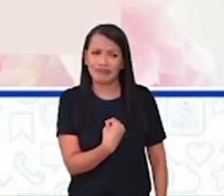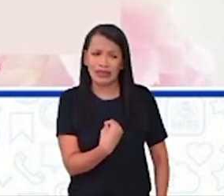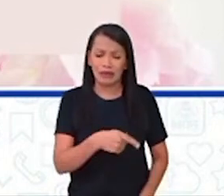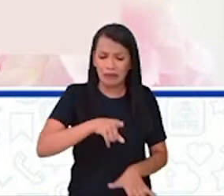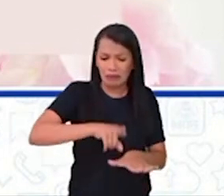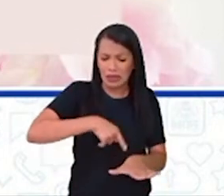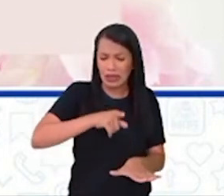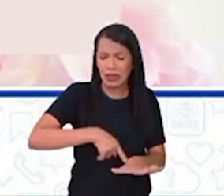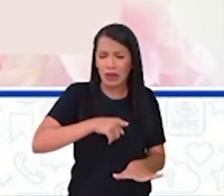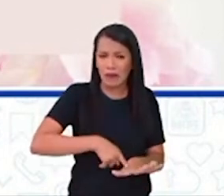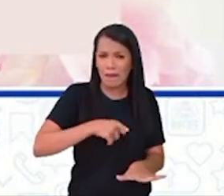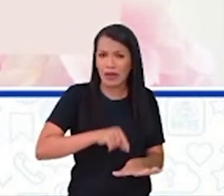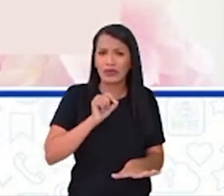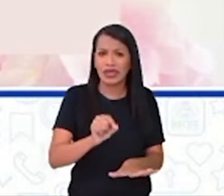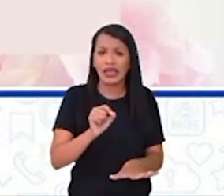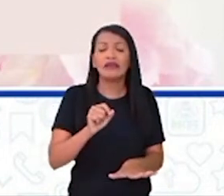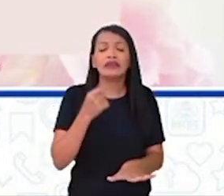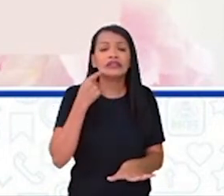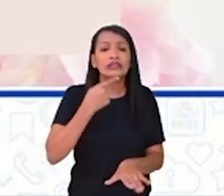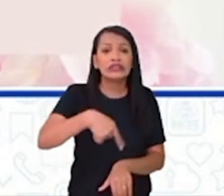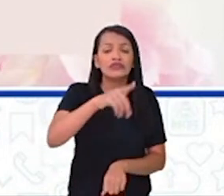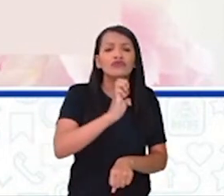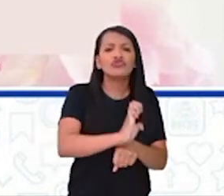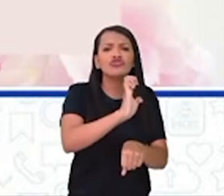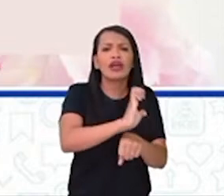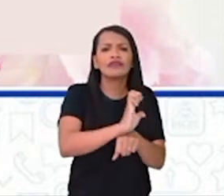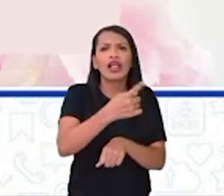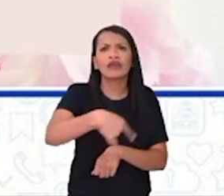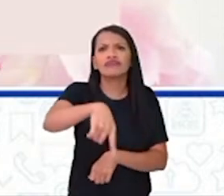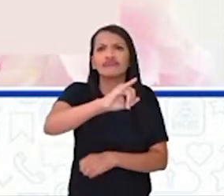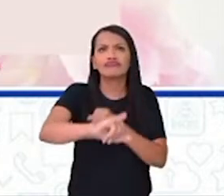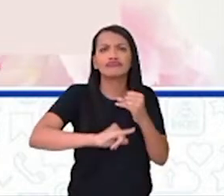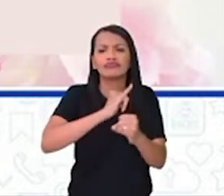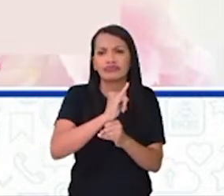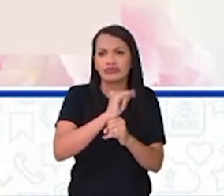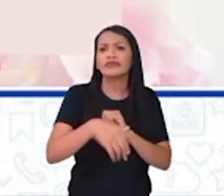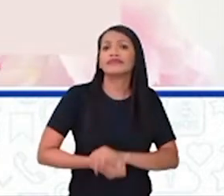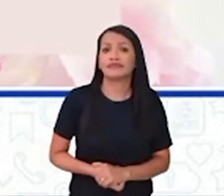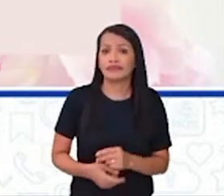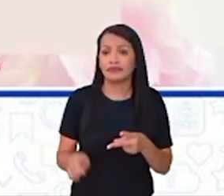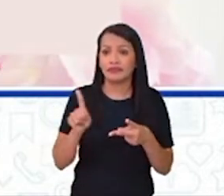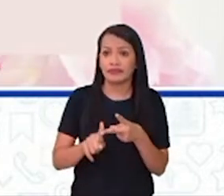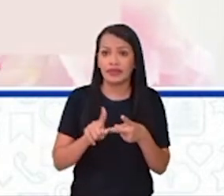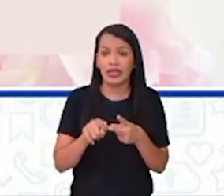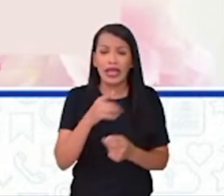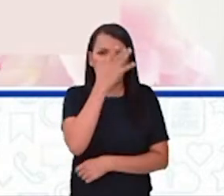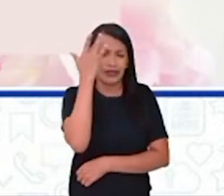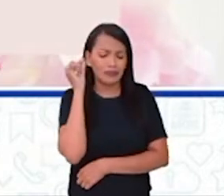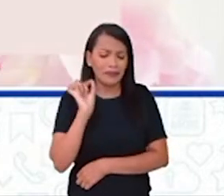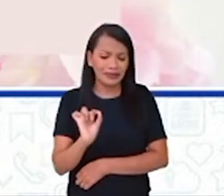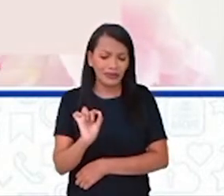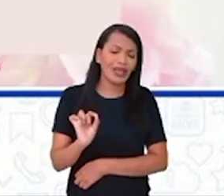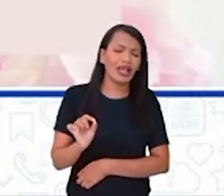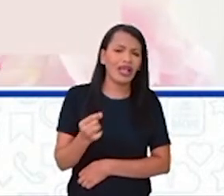sua decisão de estagiar no exterior. Letra B, os acionistas estavam com o pé atrás diante